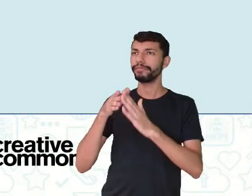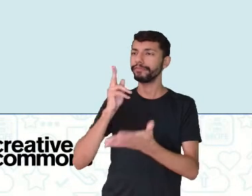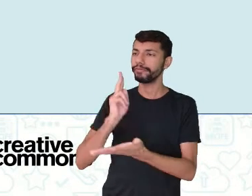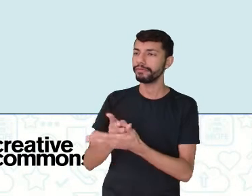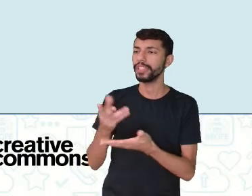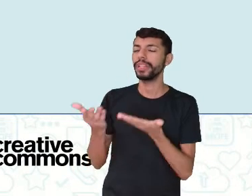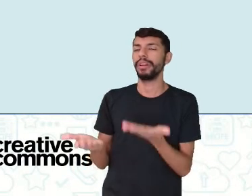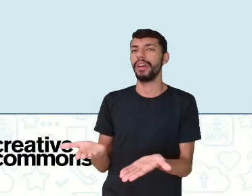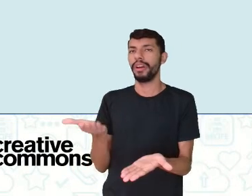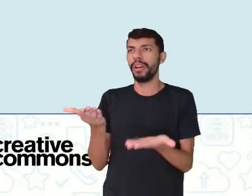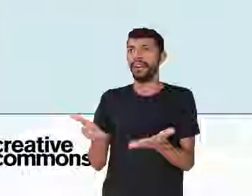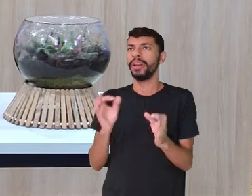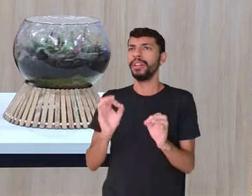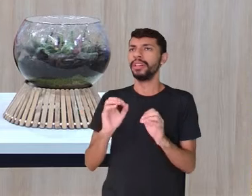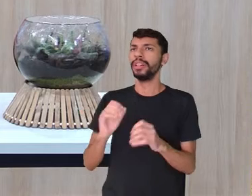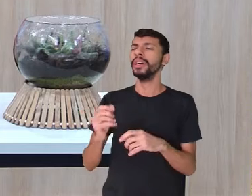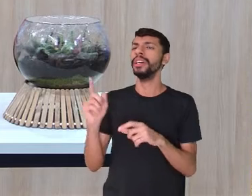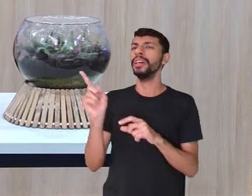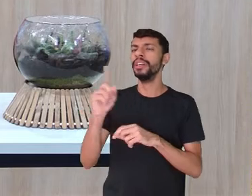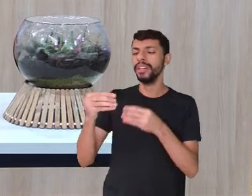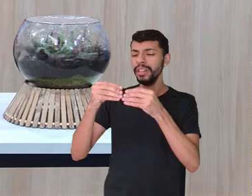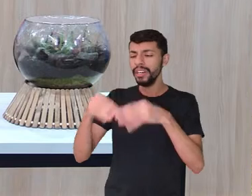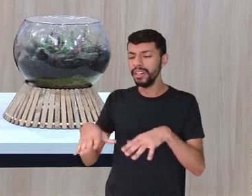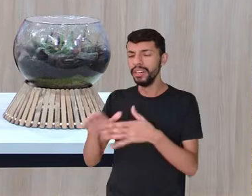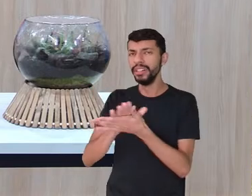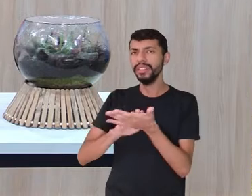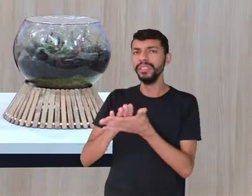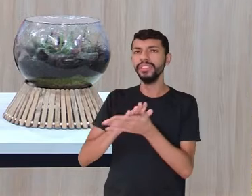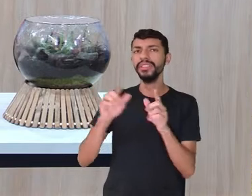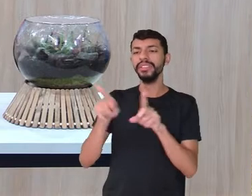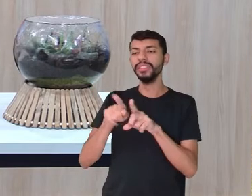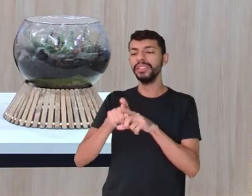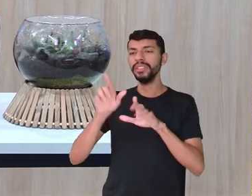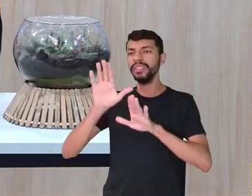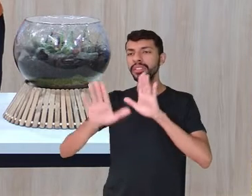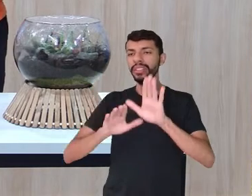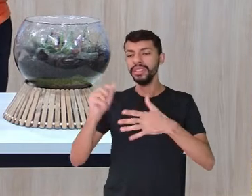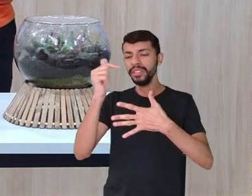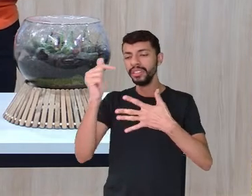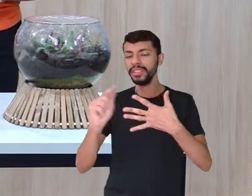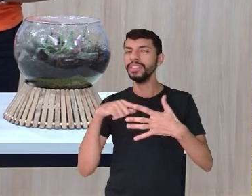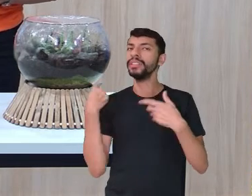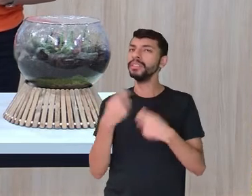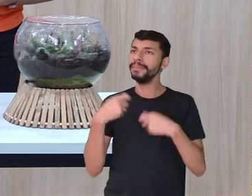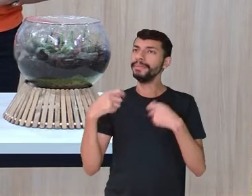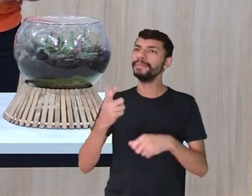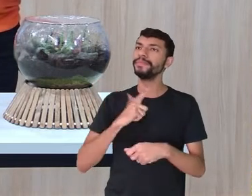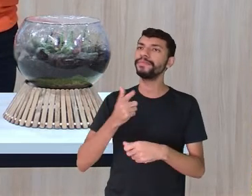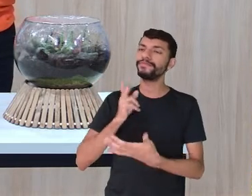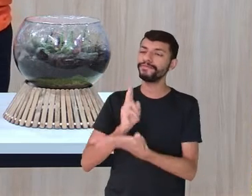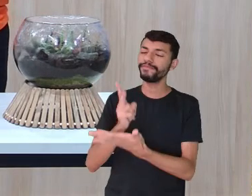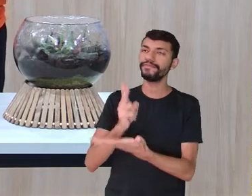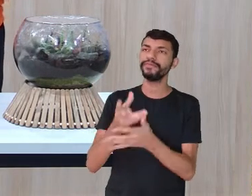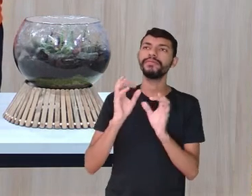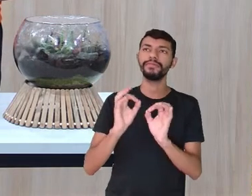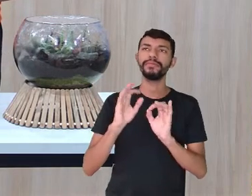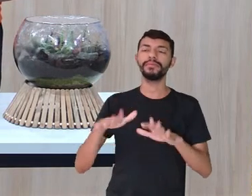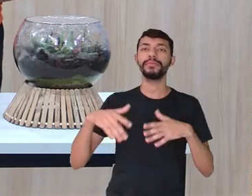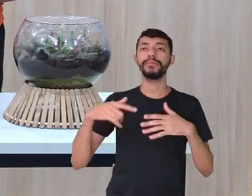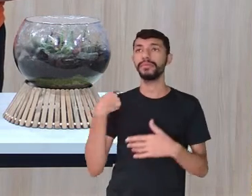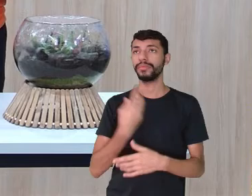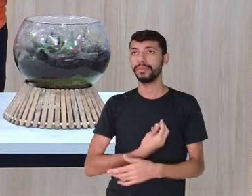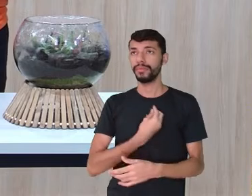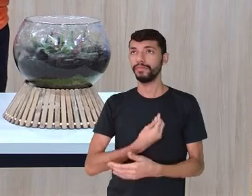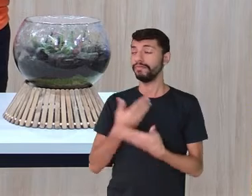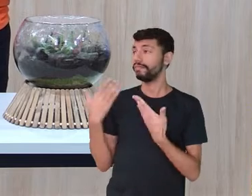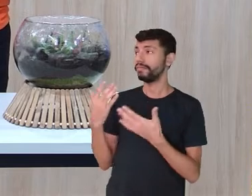equilíbrio, não é? Sem agredir, os cuidados que devemos ter para mantê-la, não é? Que nós vivemos nela